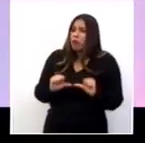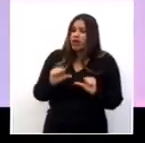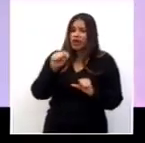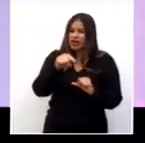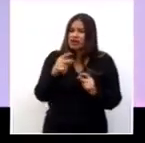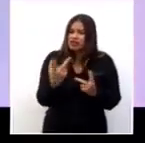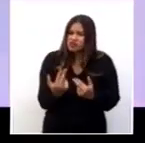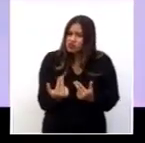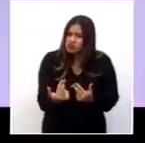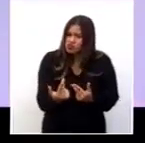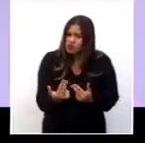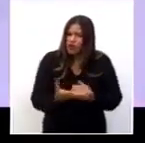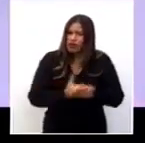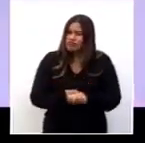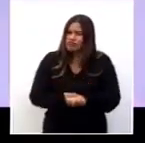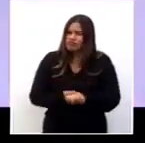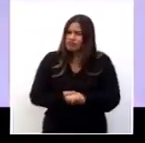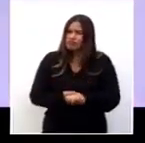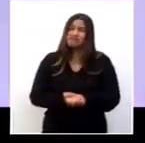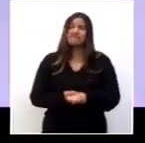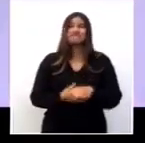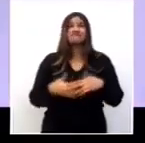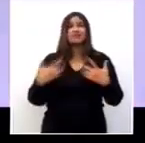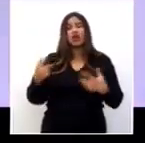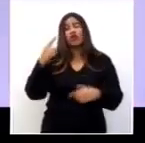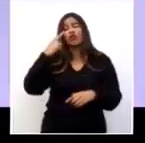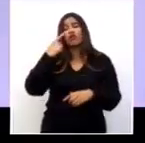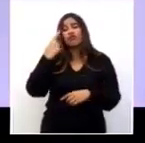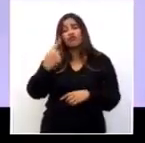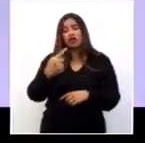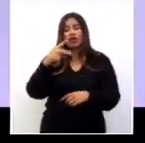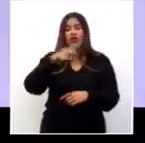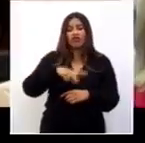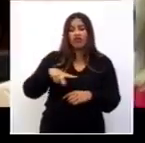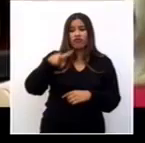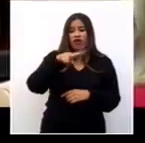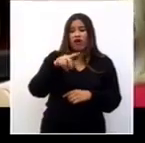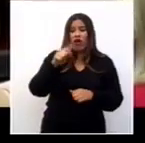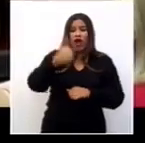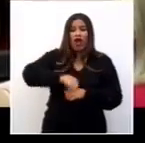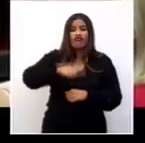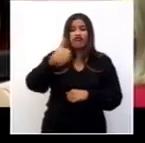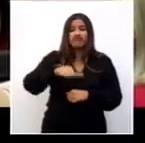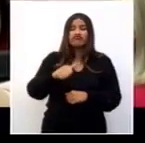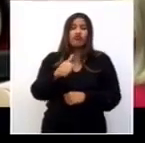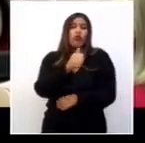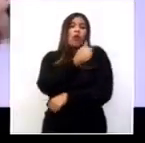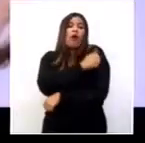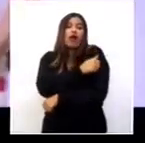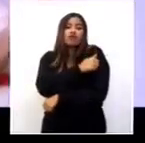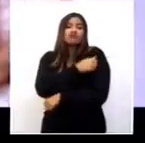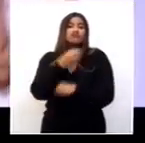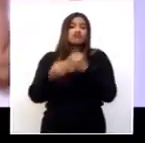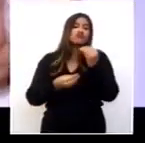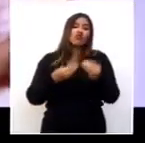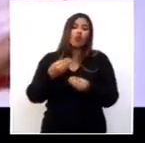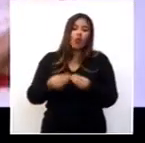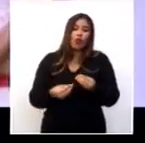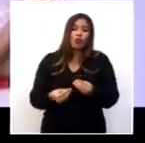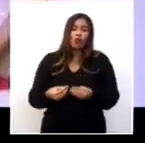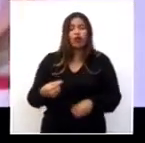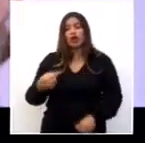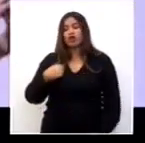Como será que eu vejo essa avaliação? Eu avalio o aluno? Será que em algum momento eu estou avaliando o